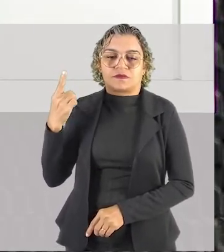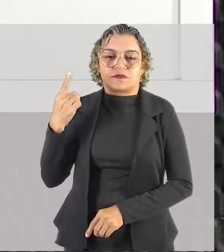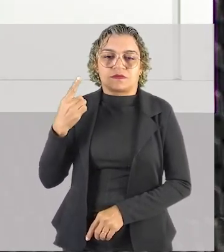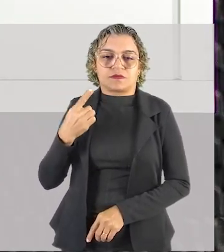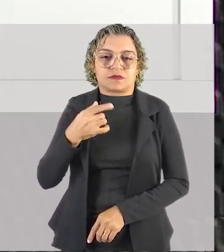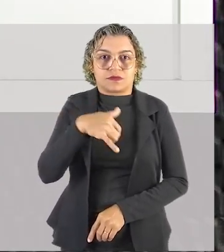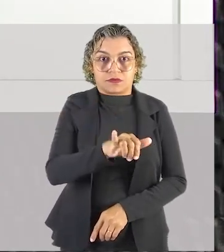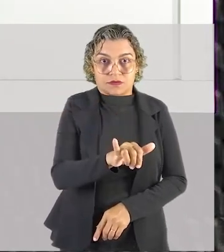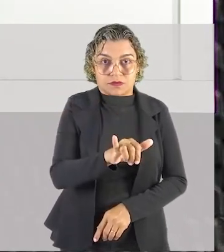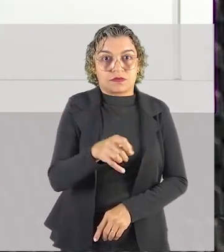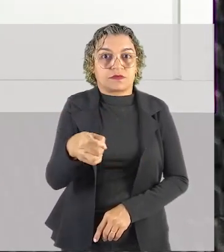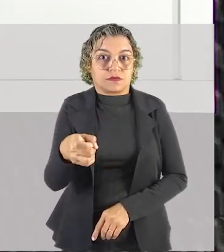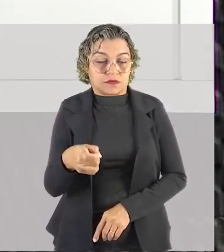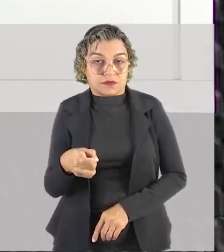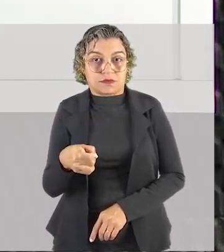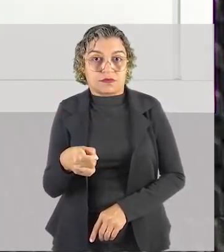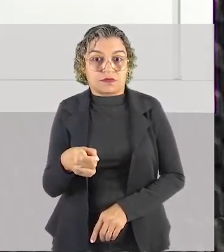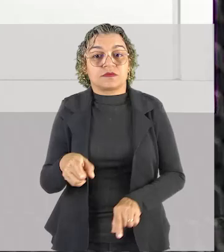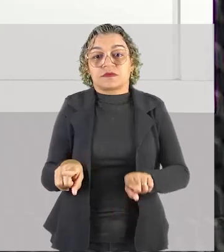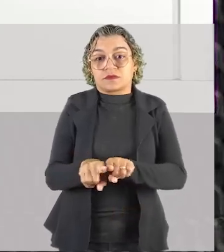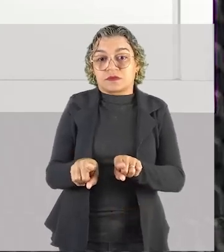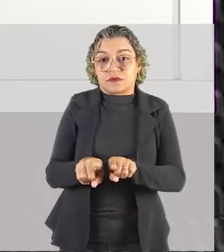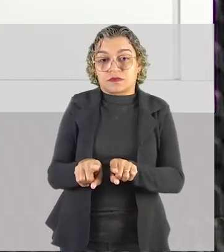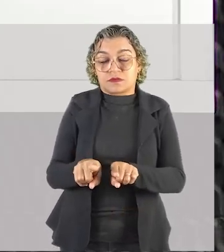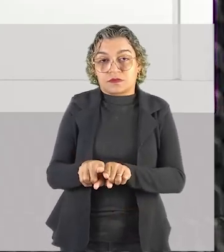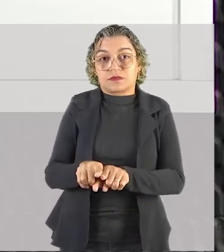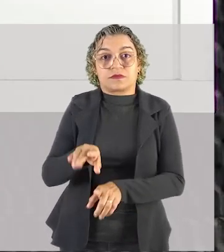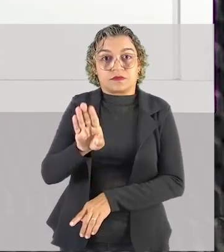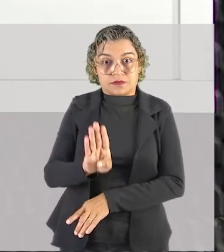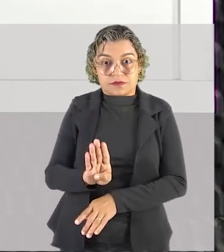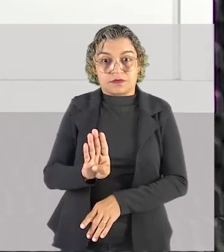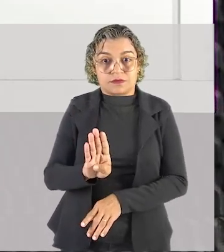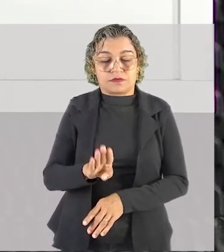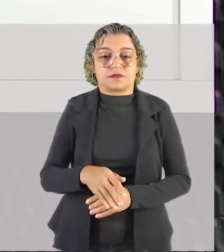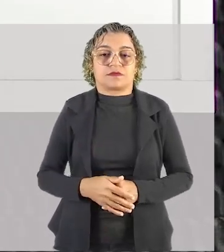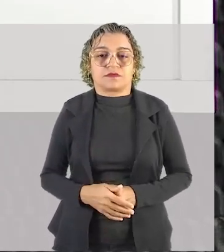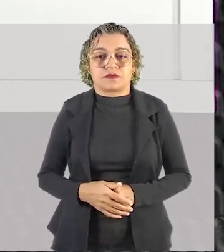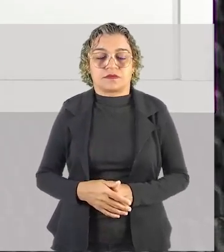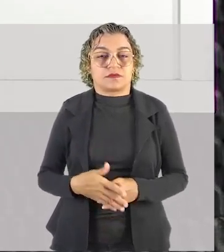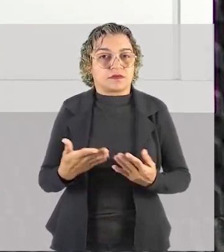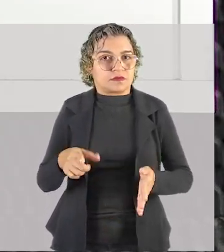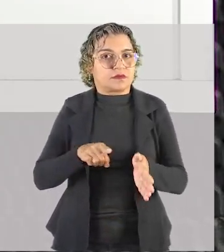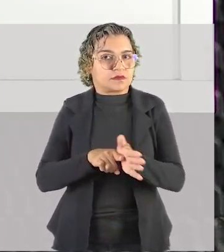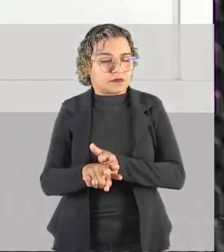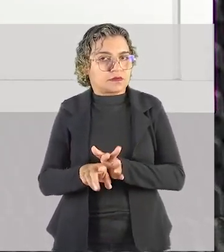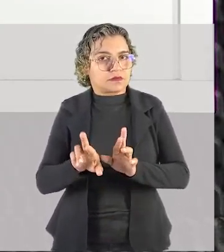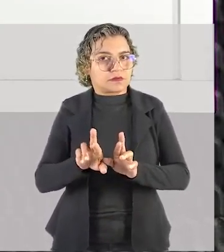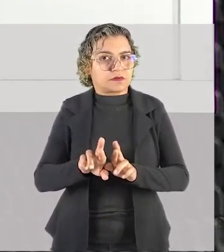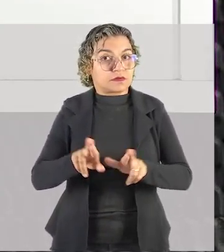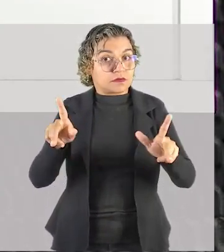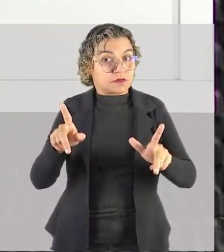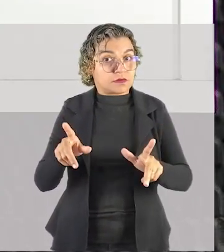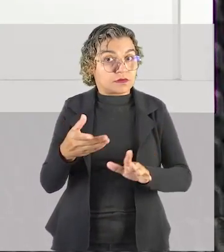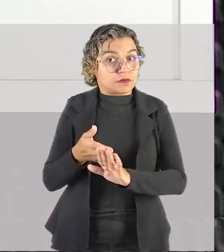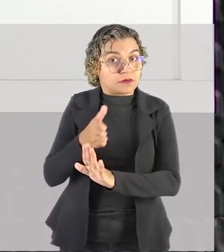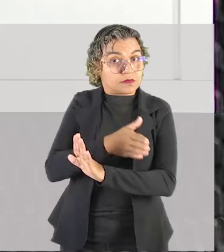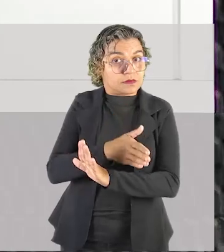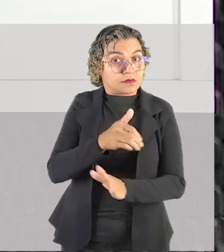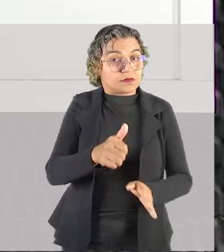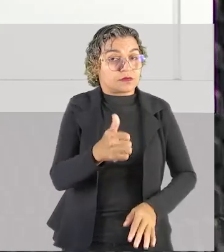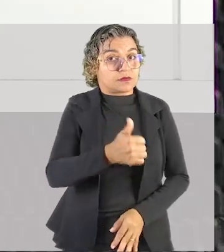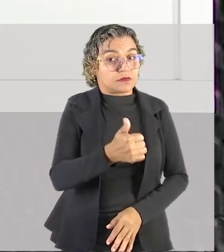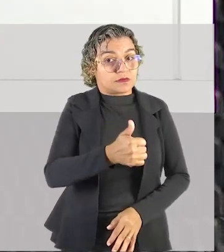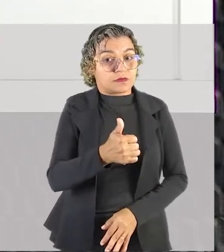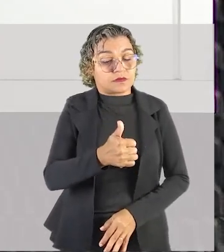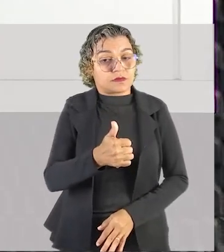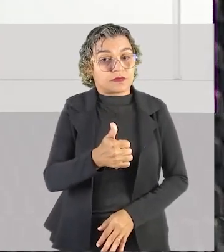duas variáveis y e x e temos nossa constante b. Olha, já essa questão, diferentemente da primeira, nós não temos